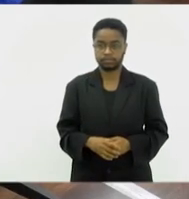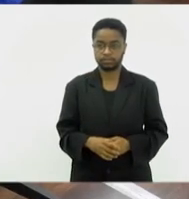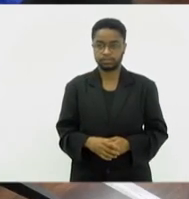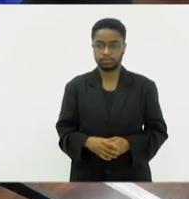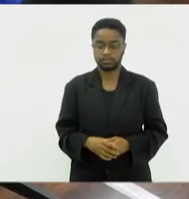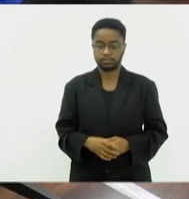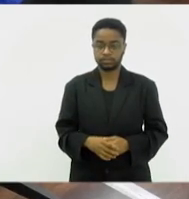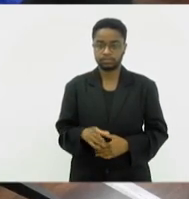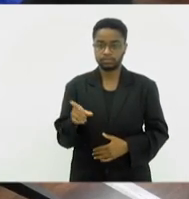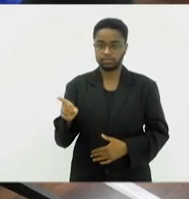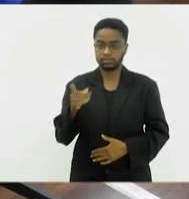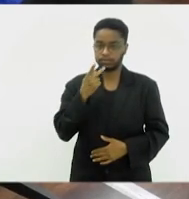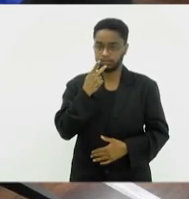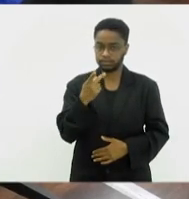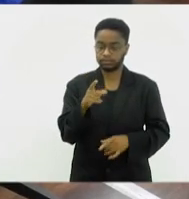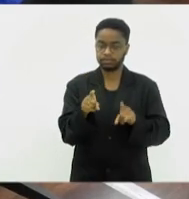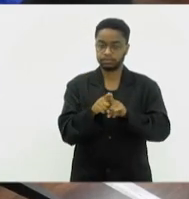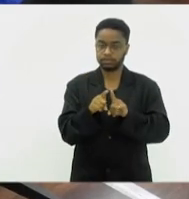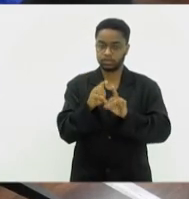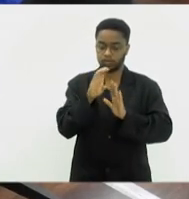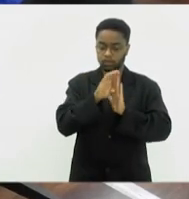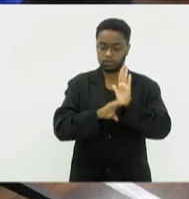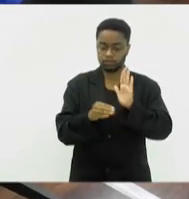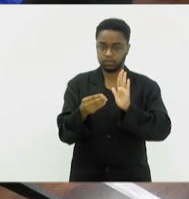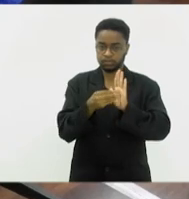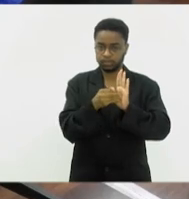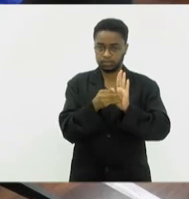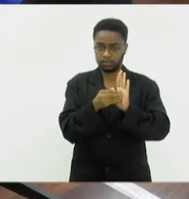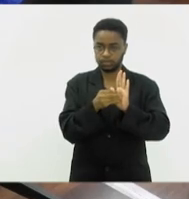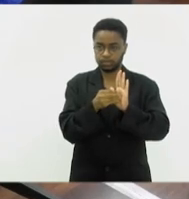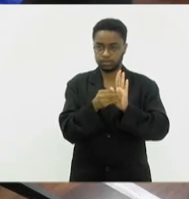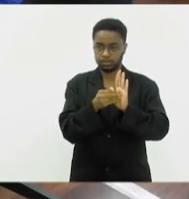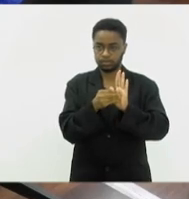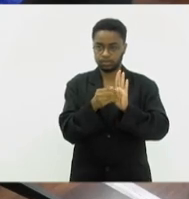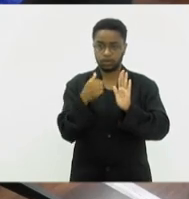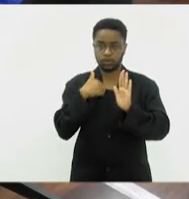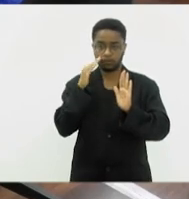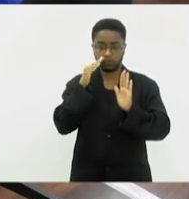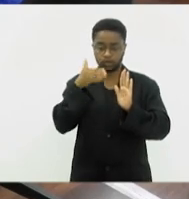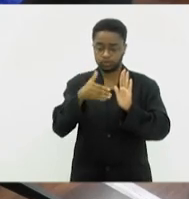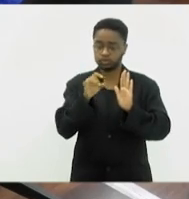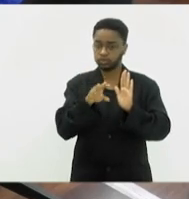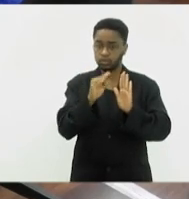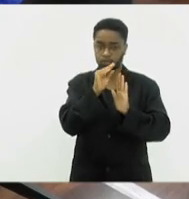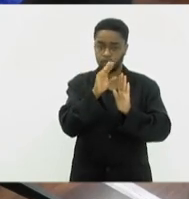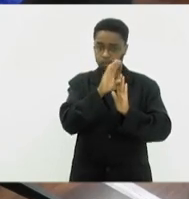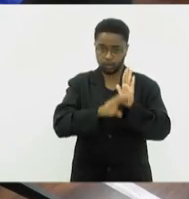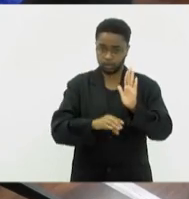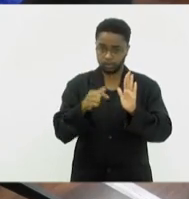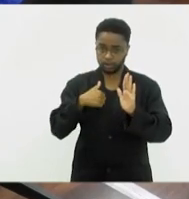o senhor fala também no seu currículo, e aqui eu estou me atendo só ao currículo, tá? Não fiz pesquisa de rede social,